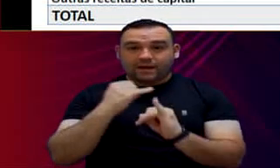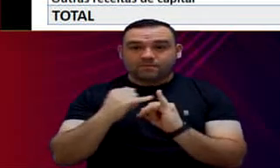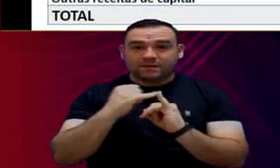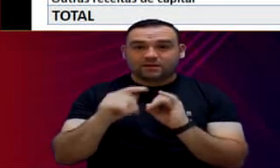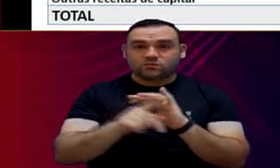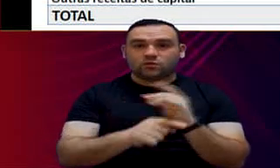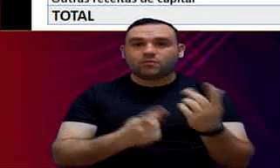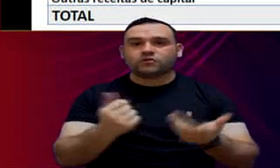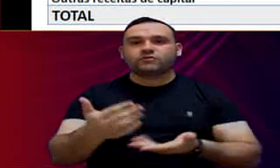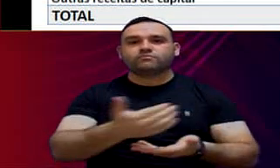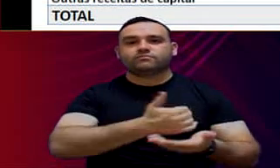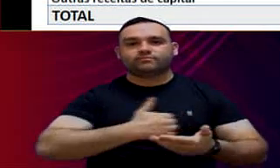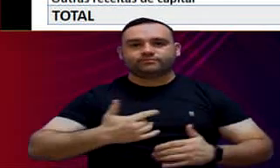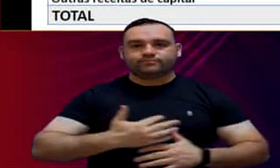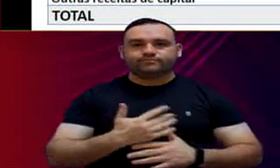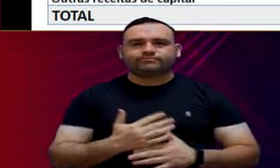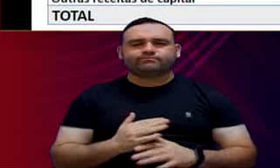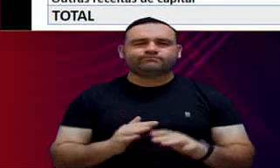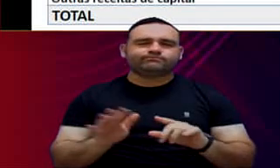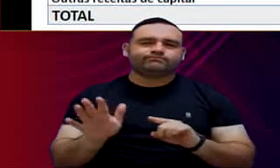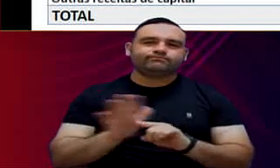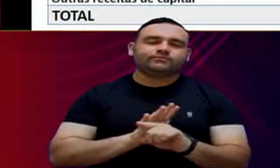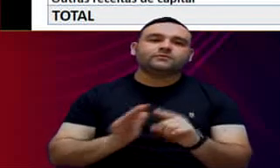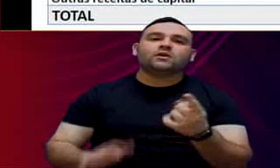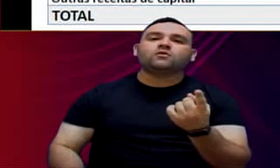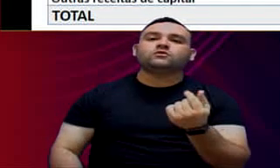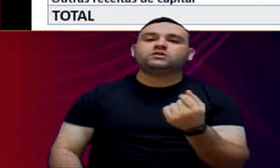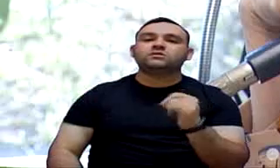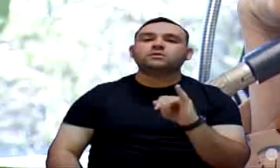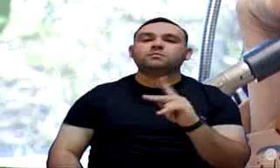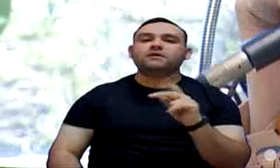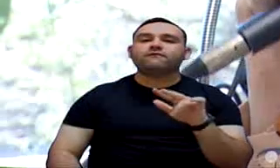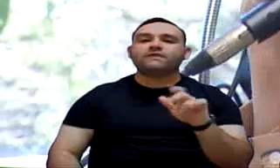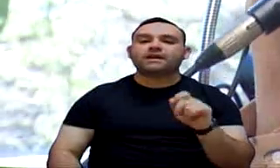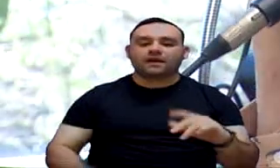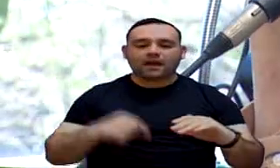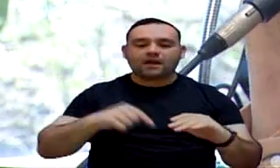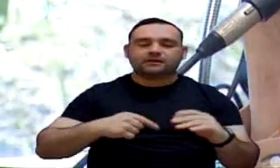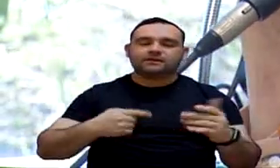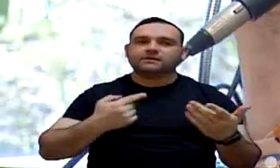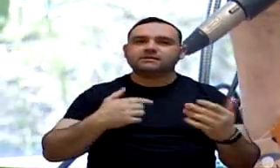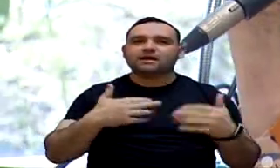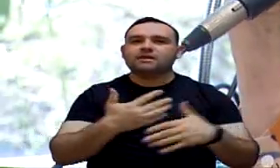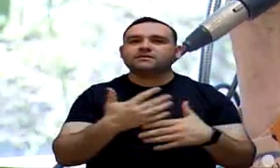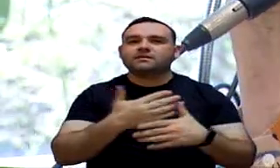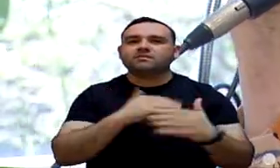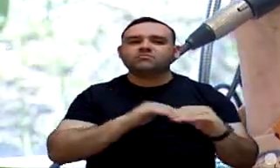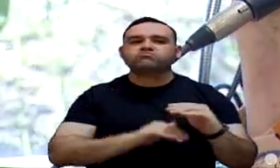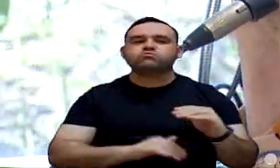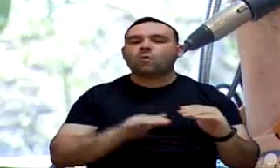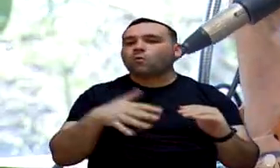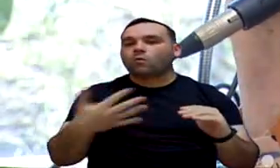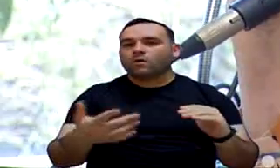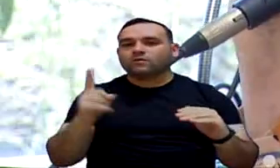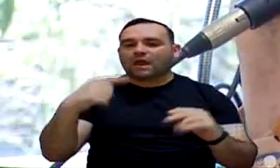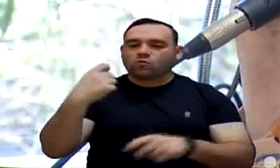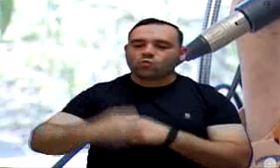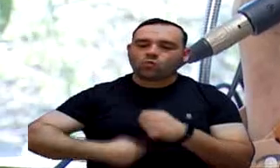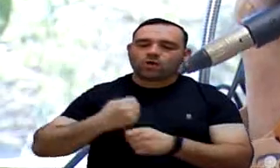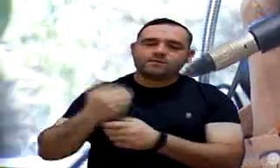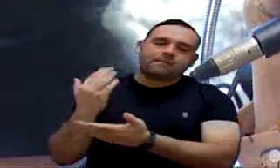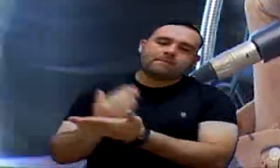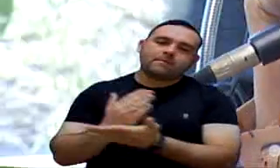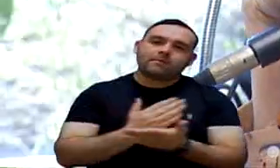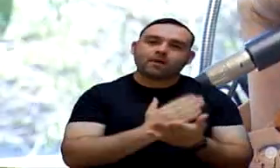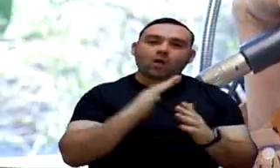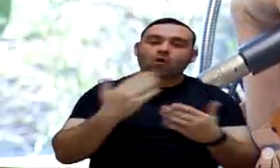receitas do município os recursos do IPVA vem para nossa conta é parcelado durante o ano ou de